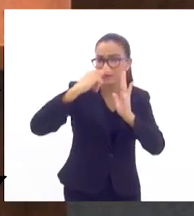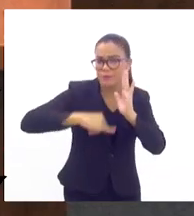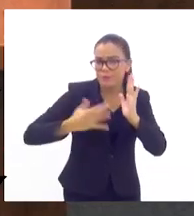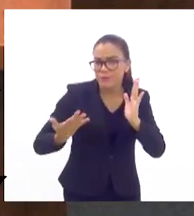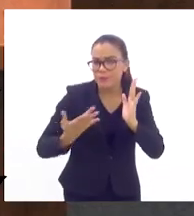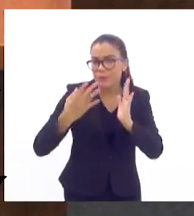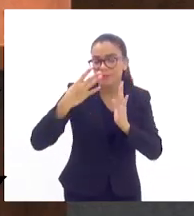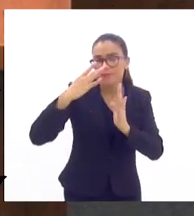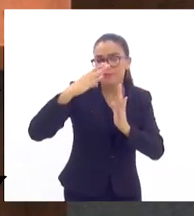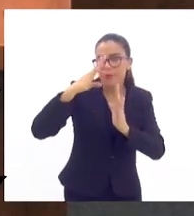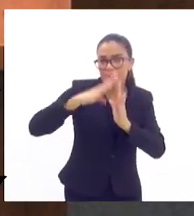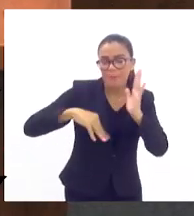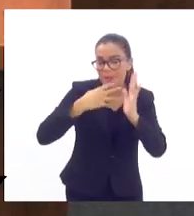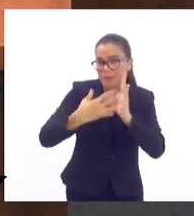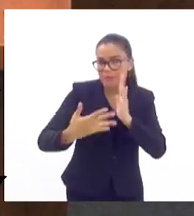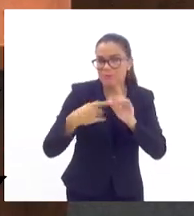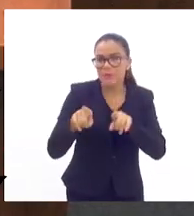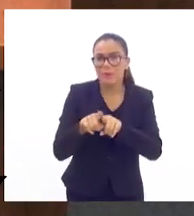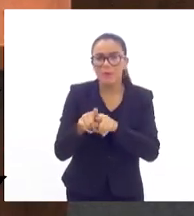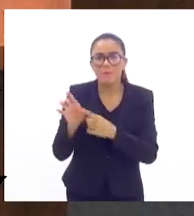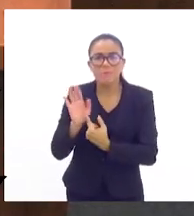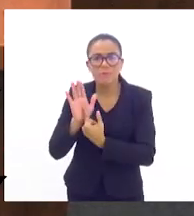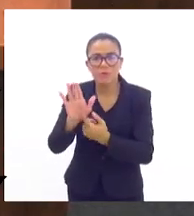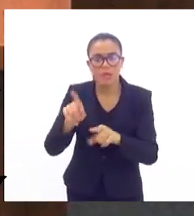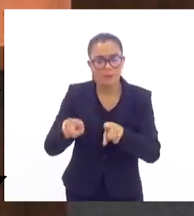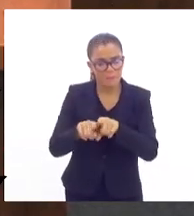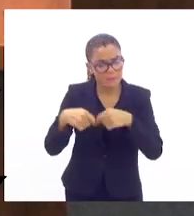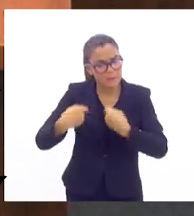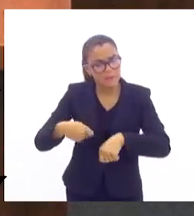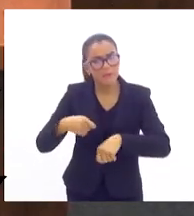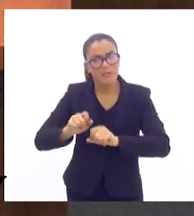dos problemas e, mais do que mostrar, tem que colocar em prática